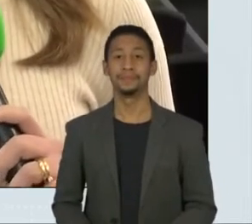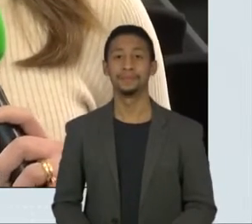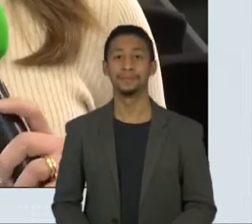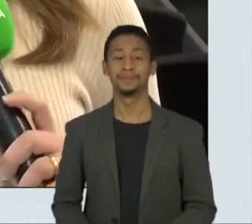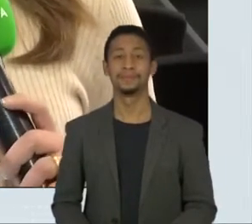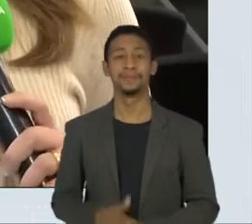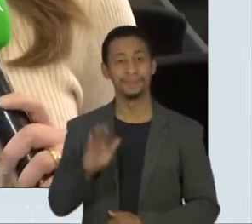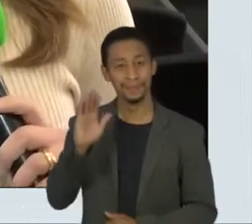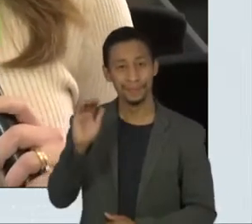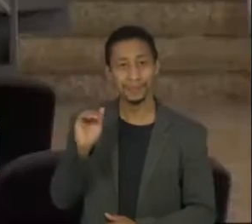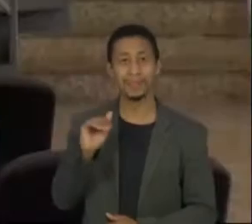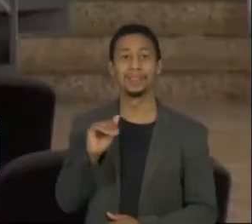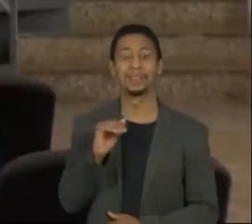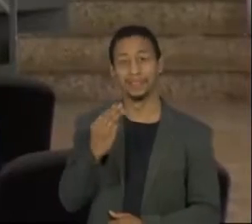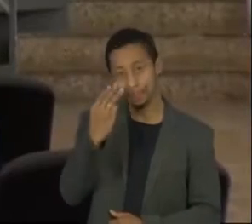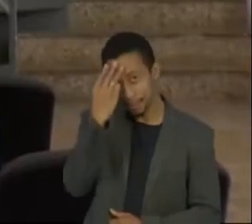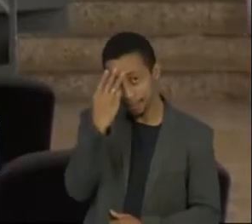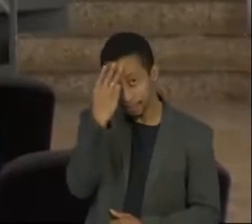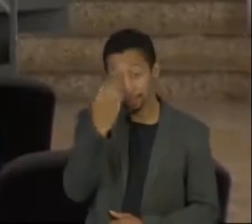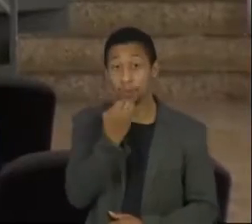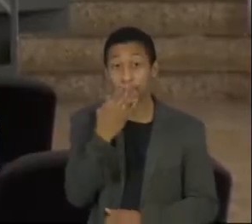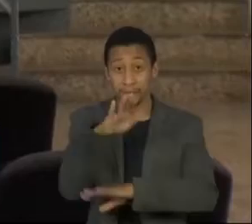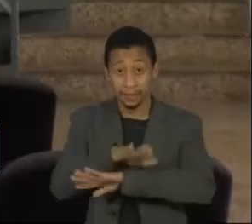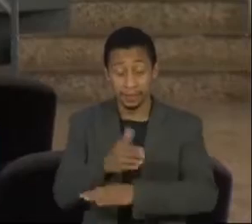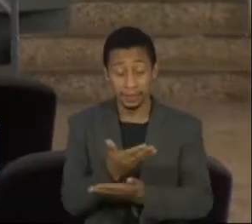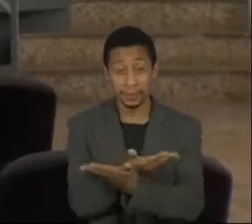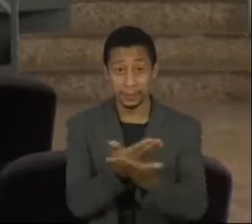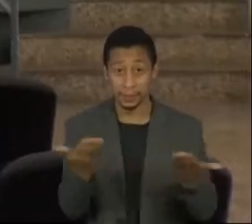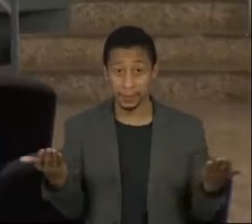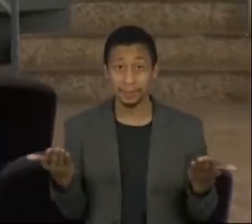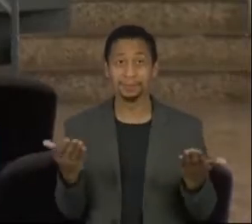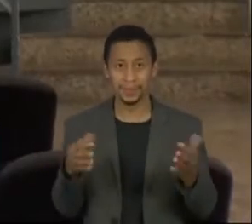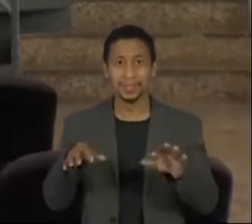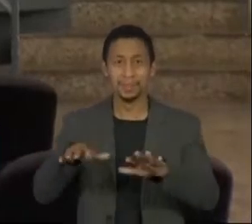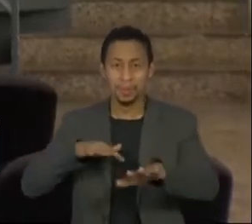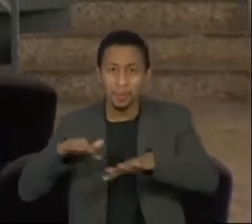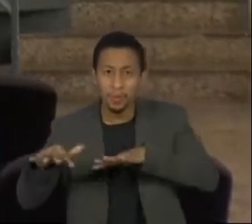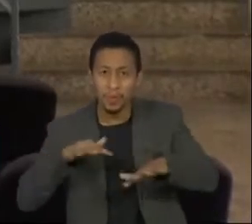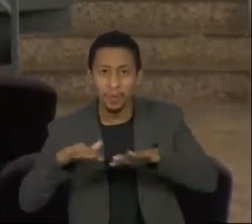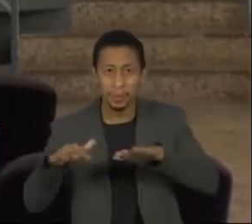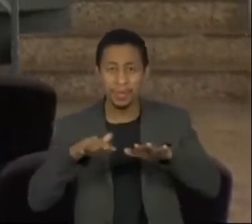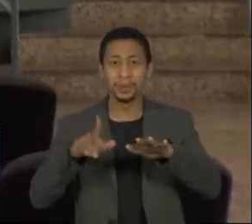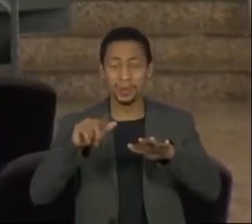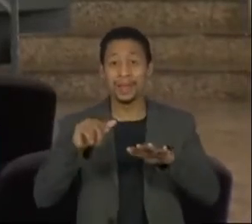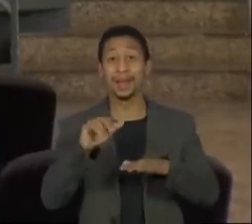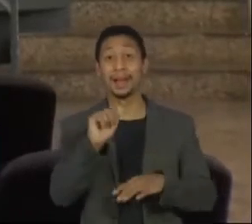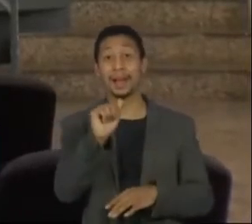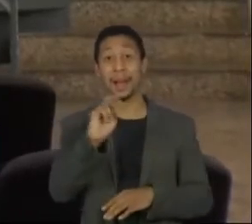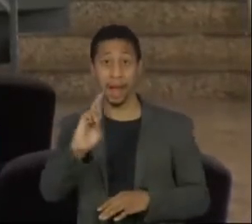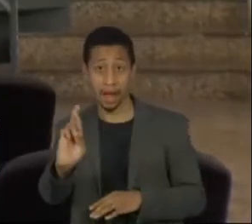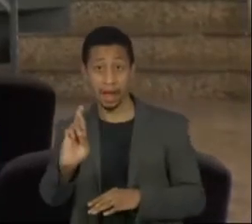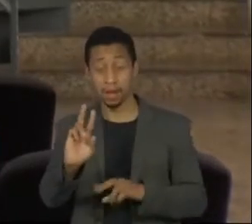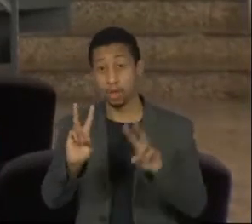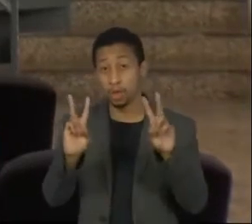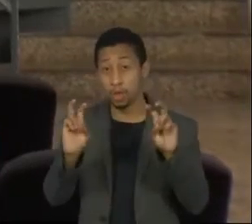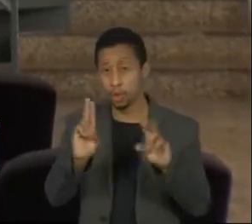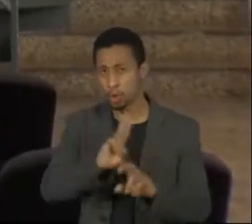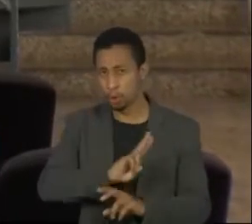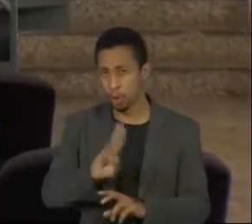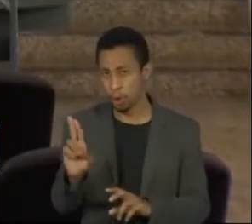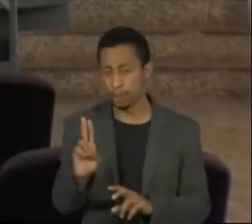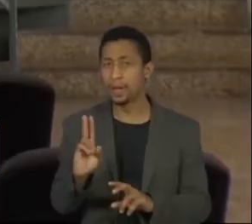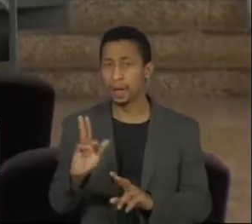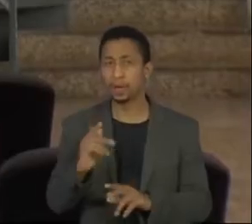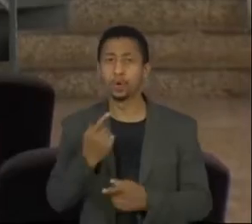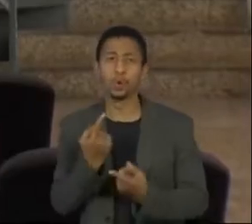Oi, Aldo. Boa tarde a você, boa tarde a todos. Não é à toa que esse movimento foi batizado de AR. O nome faz alusão ao caso do